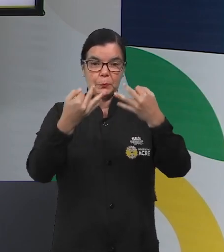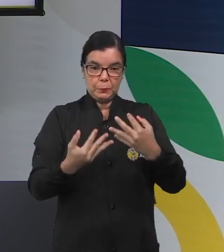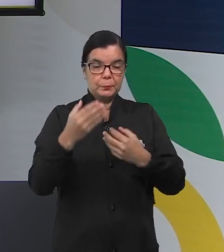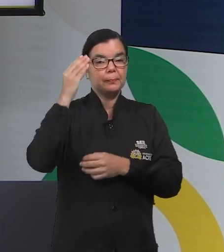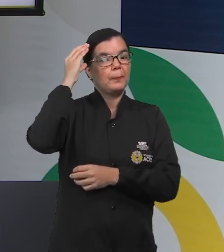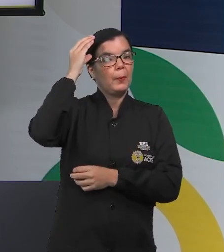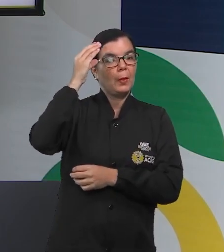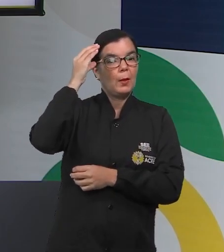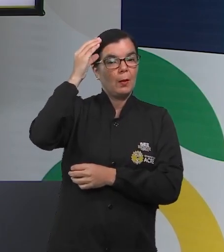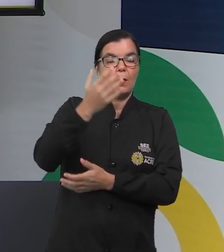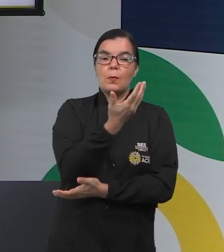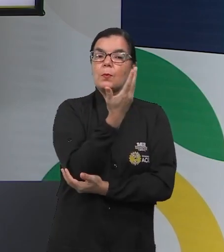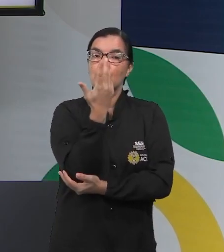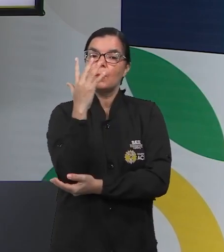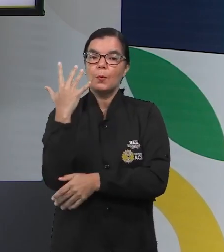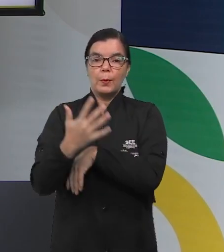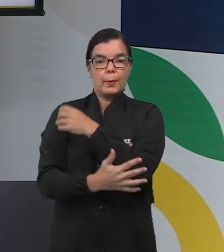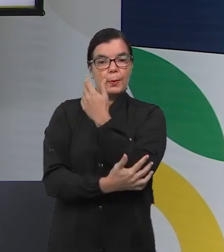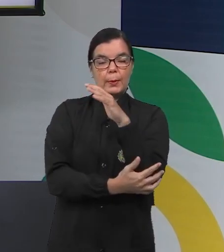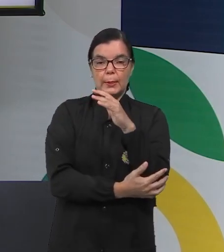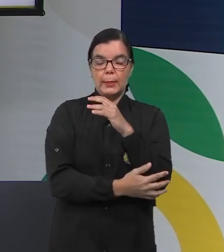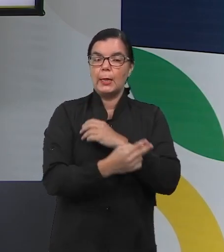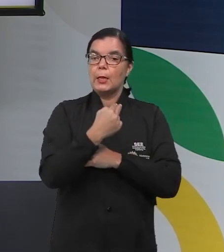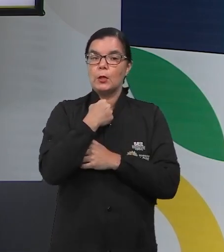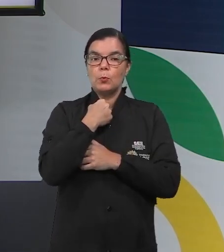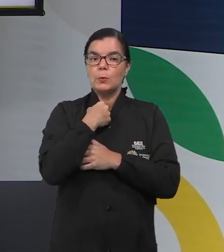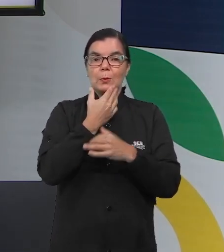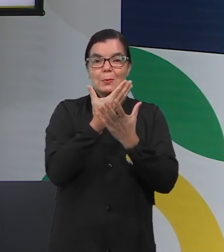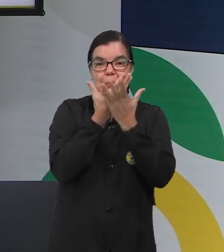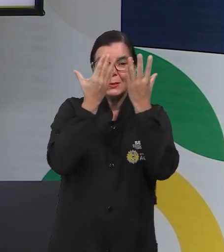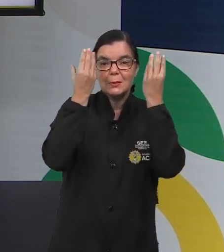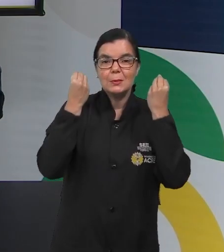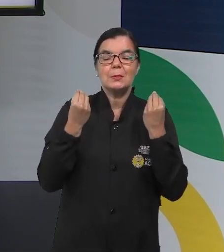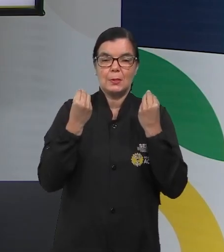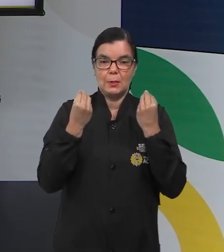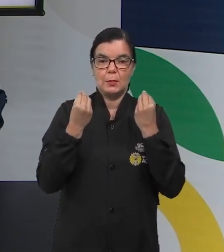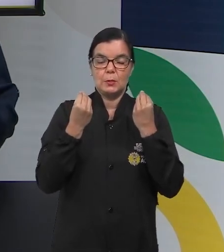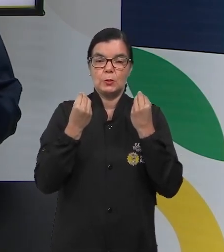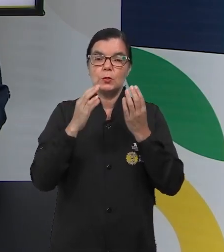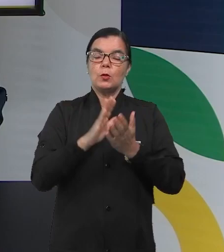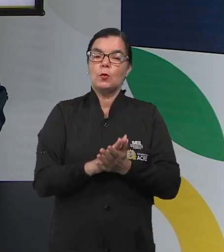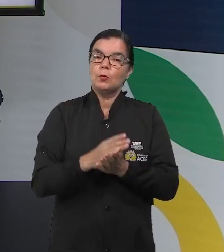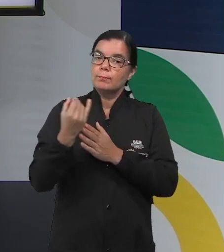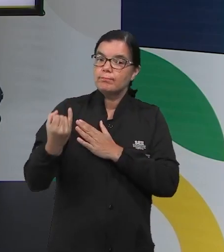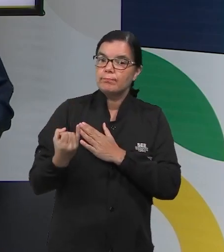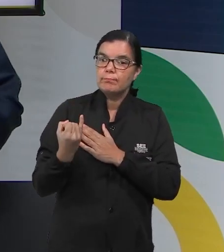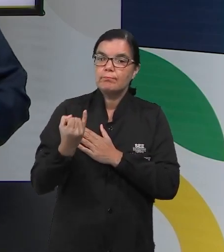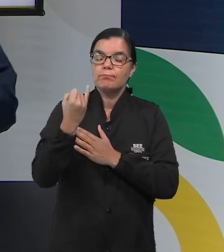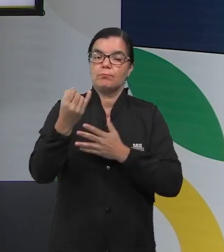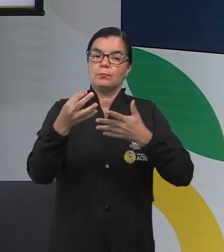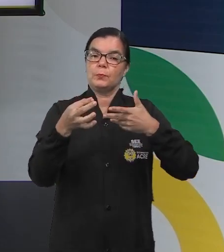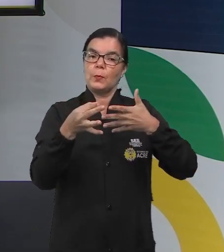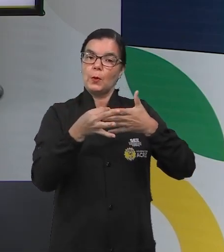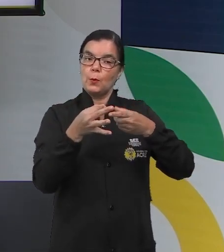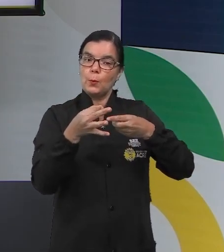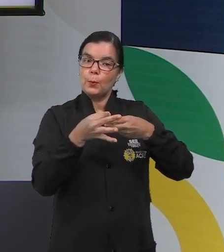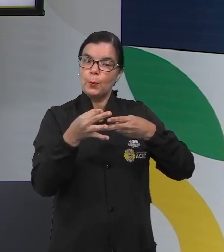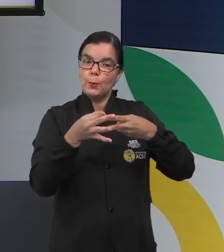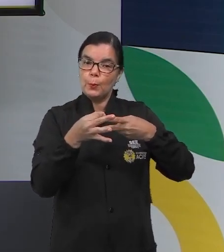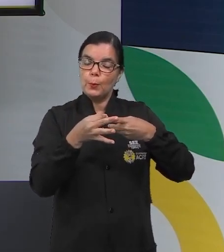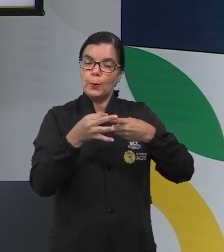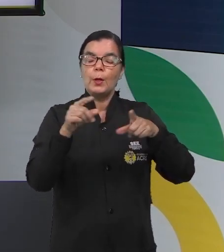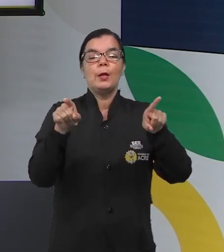consciência ecológica, nós não podemos deixar de lado um ponto bastante importante, visto que ele